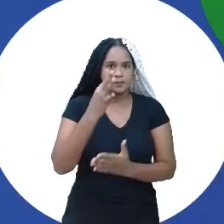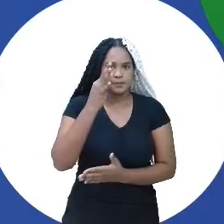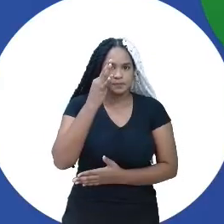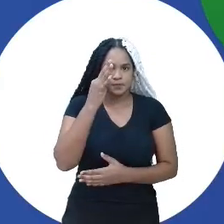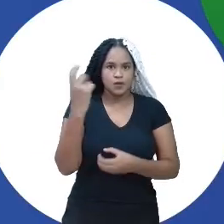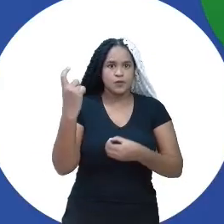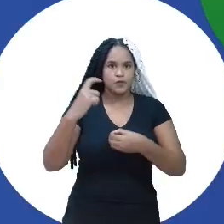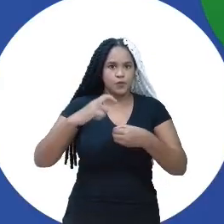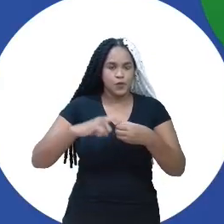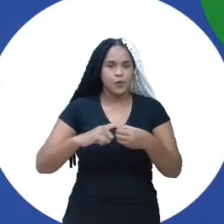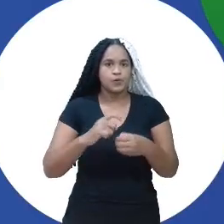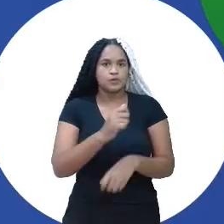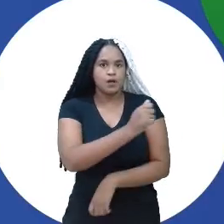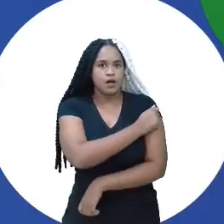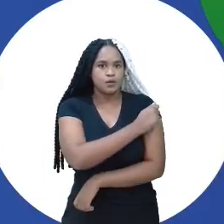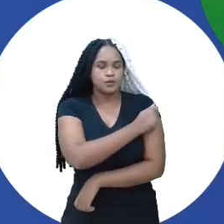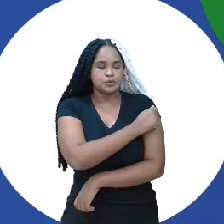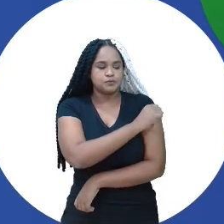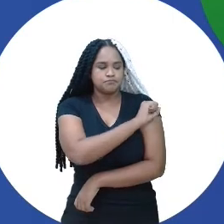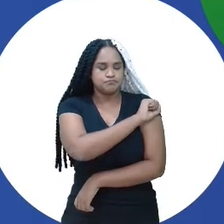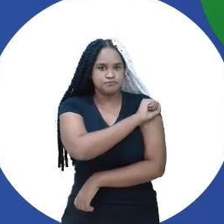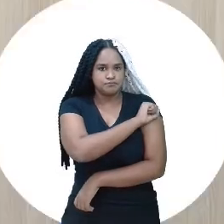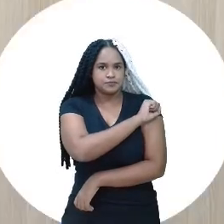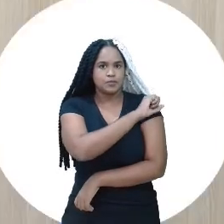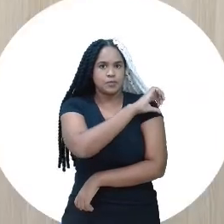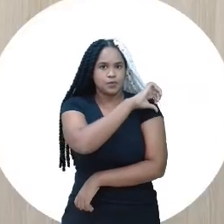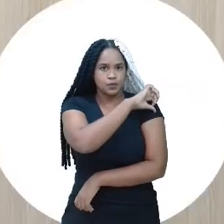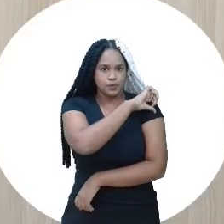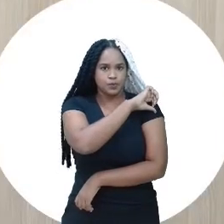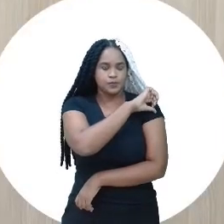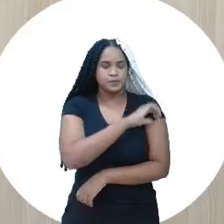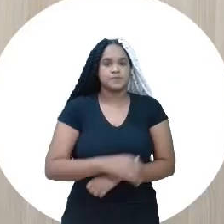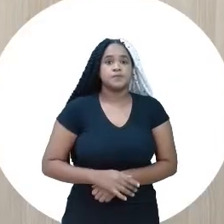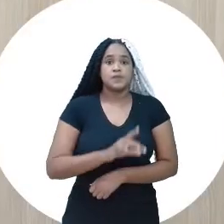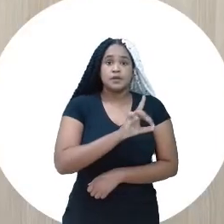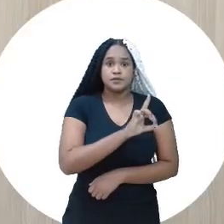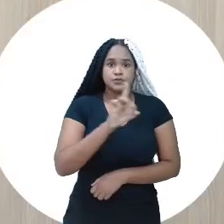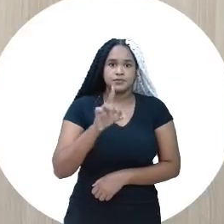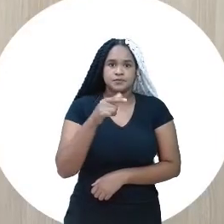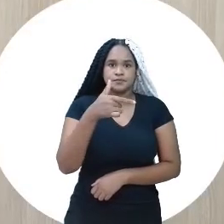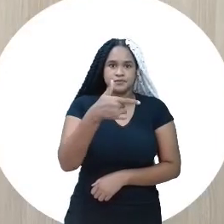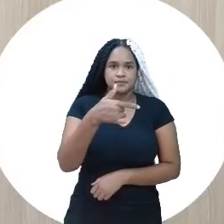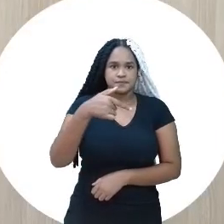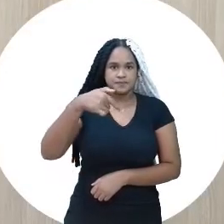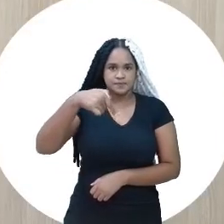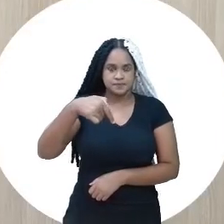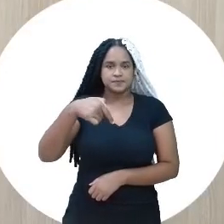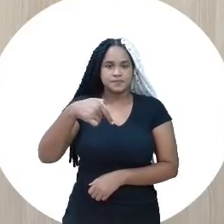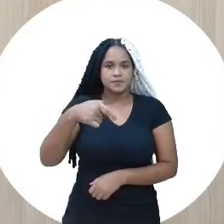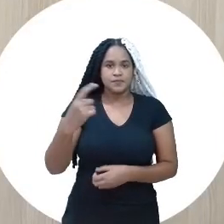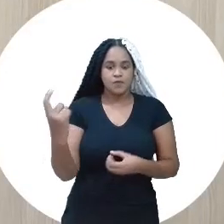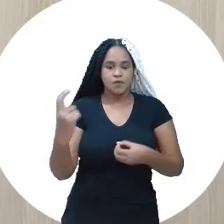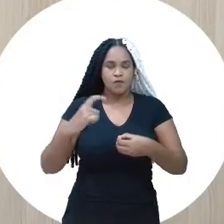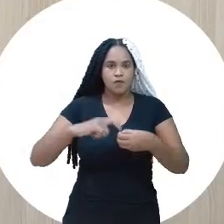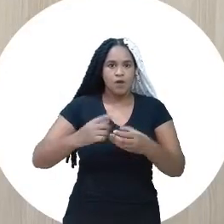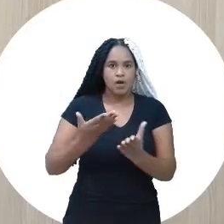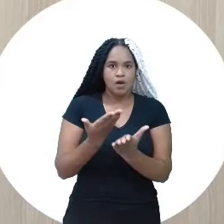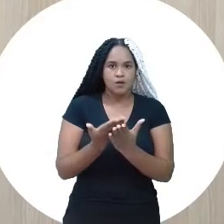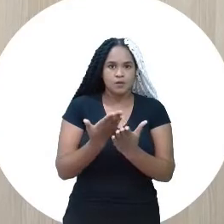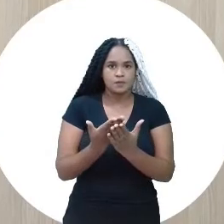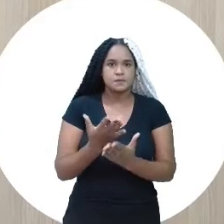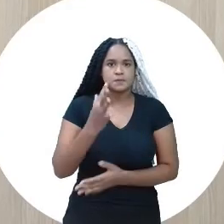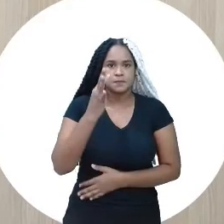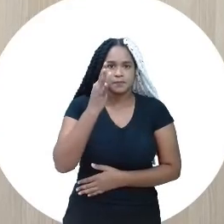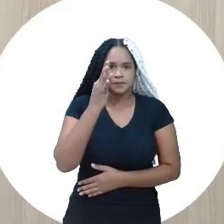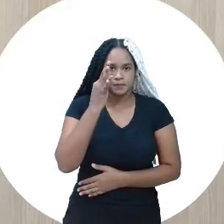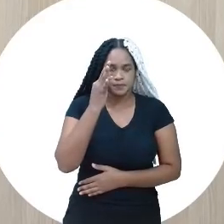8º ano e 9º ano do ensino fundamental. No dia 27 de julho, será a retomada das atividades presenciais